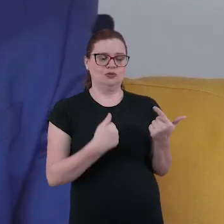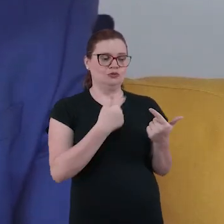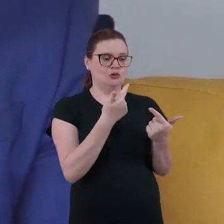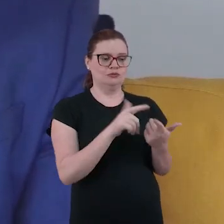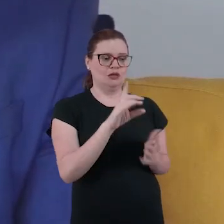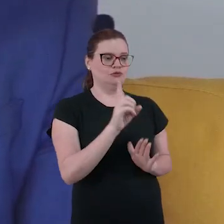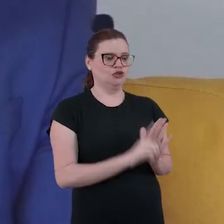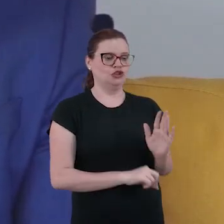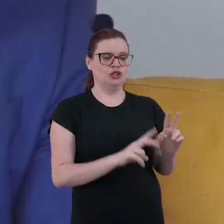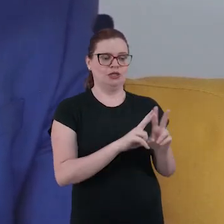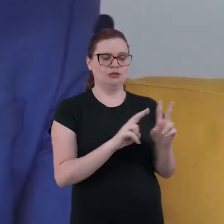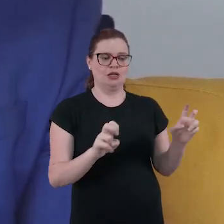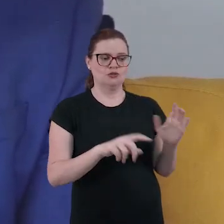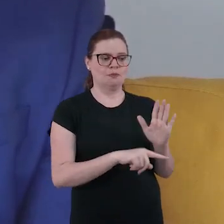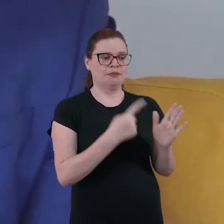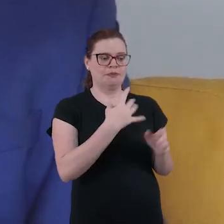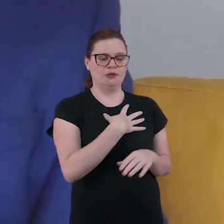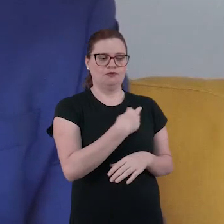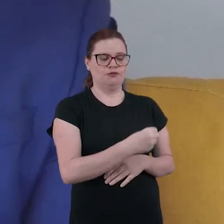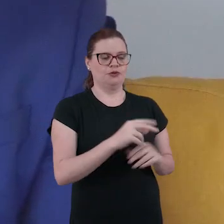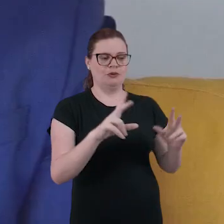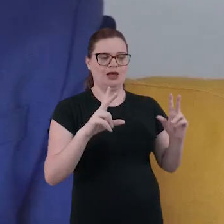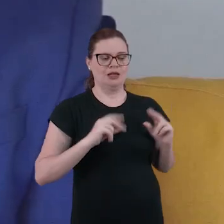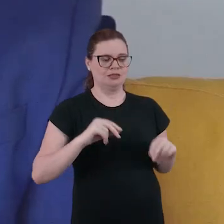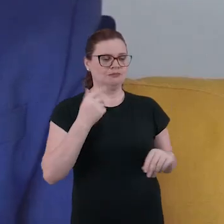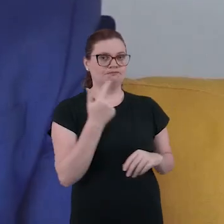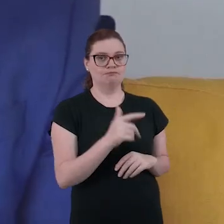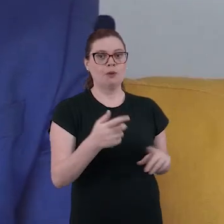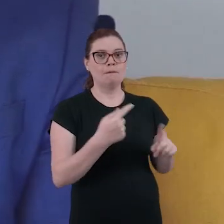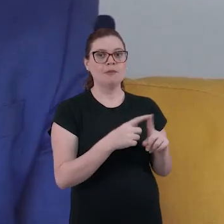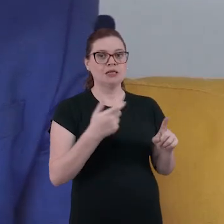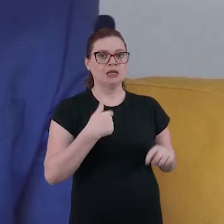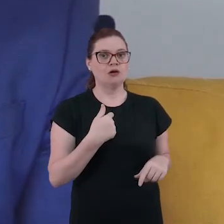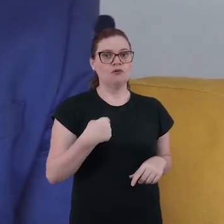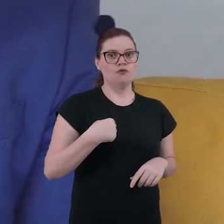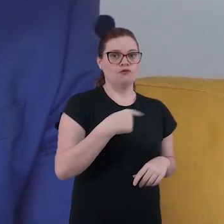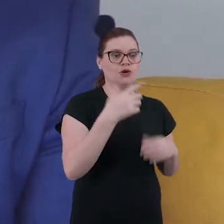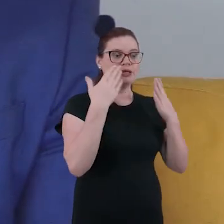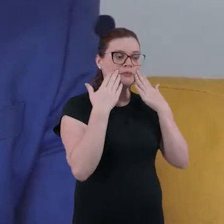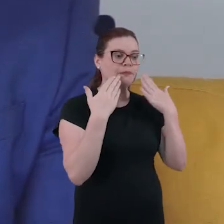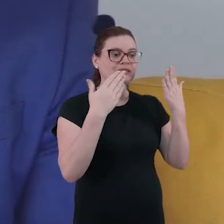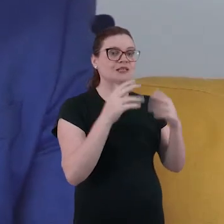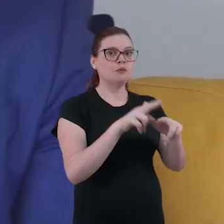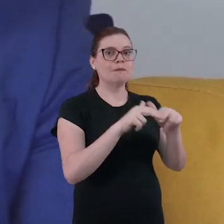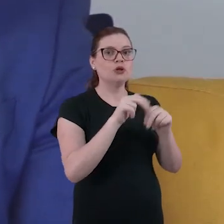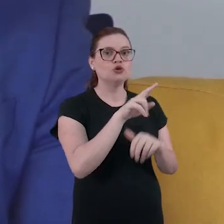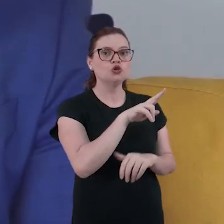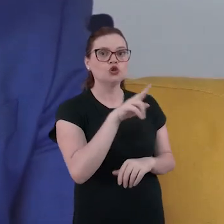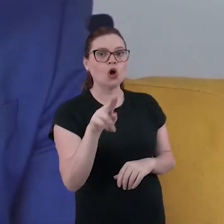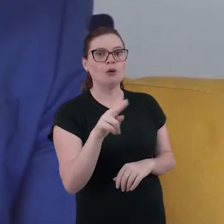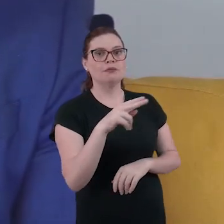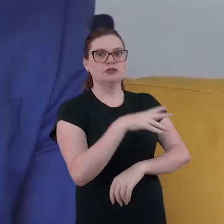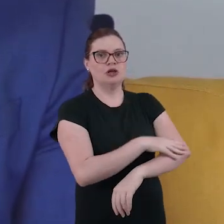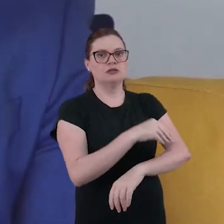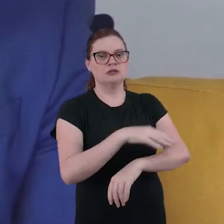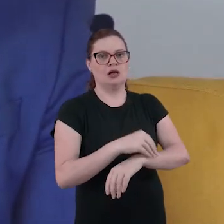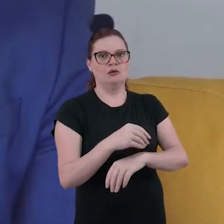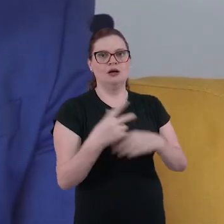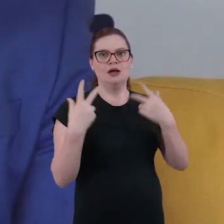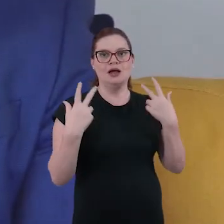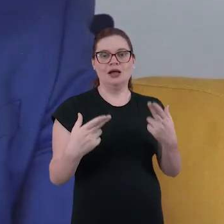não tinha direito a essa bênção da primogenitura, mas ele vai em nome do primogênito,